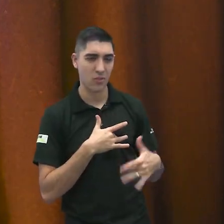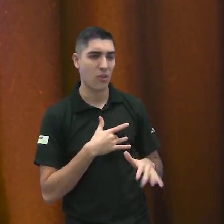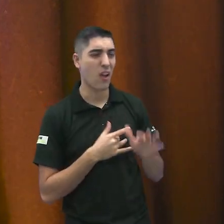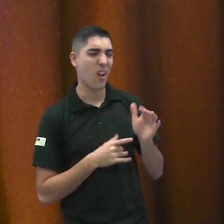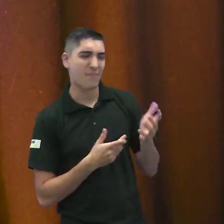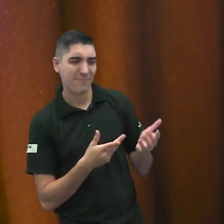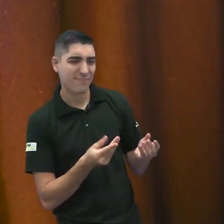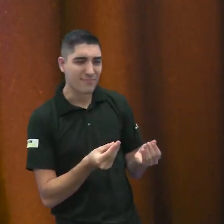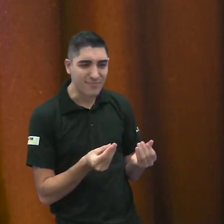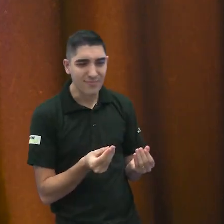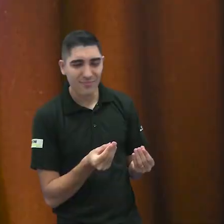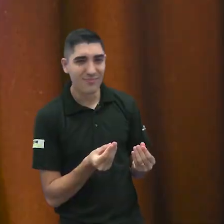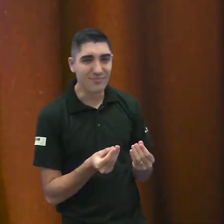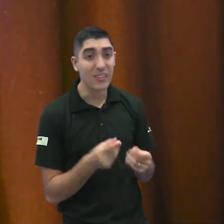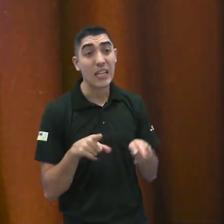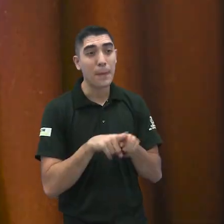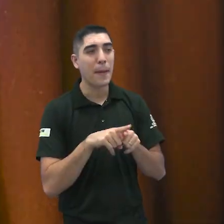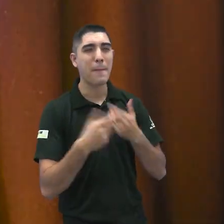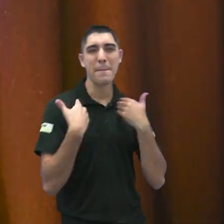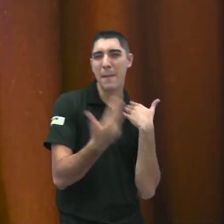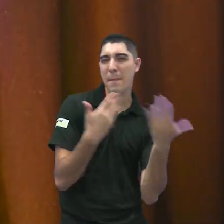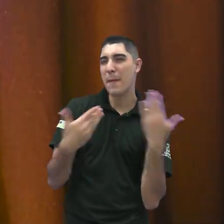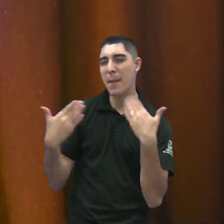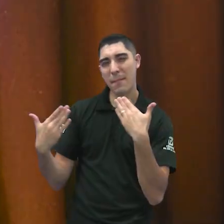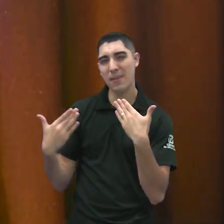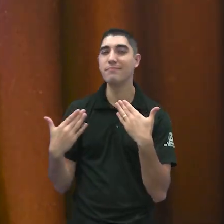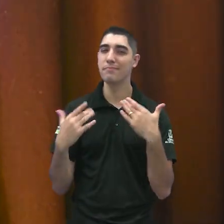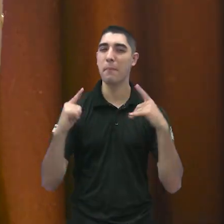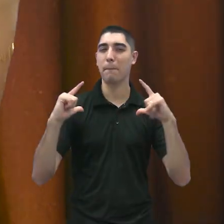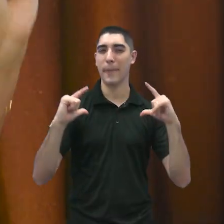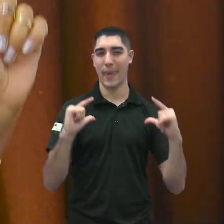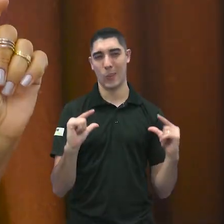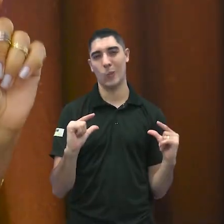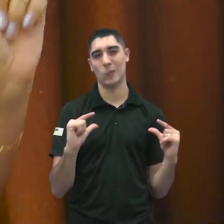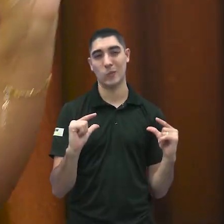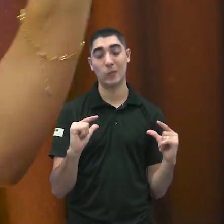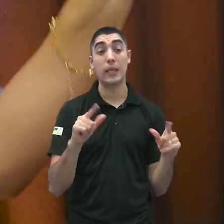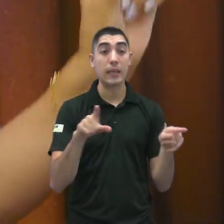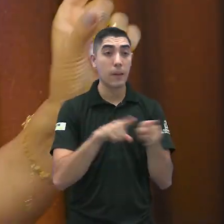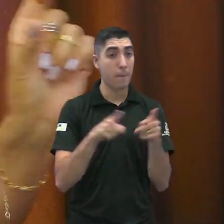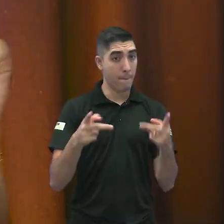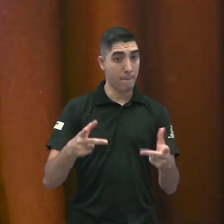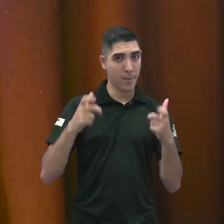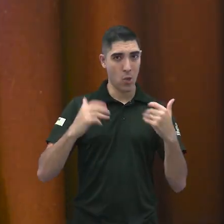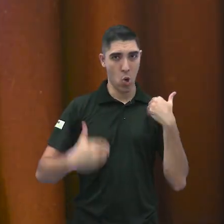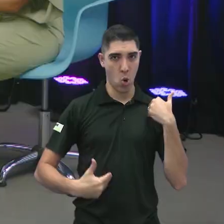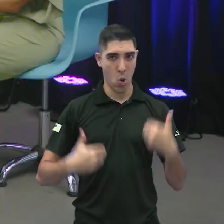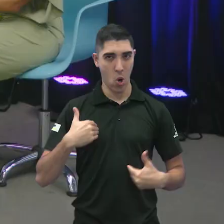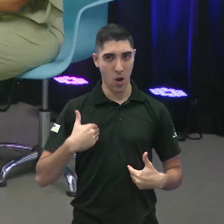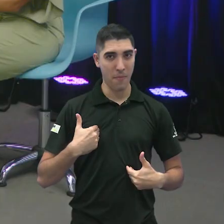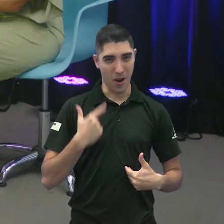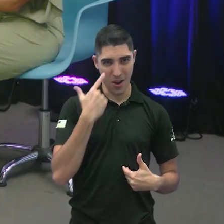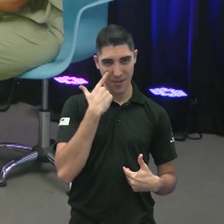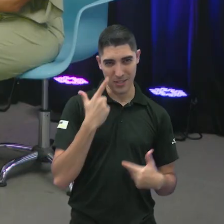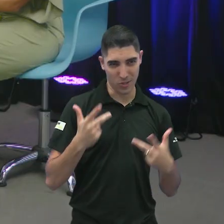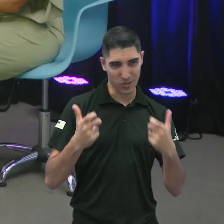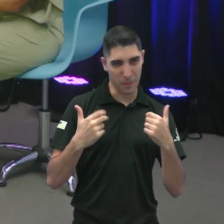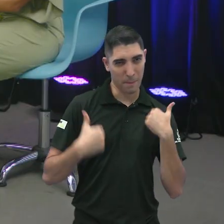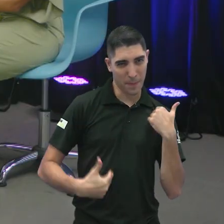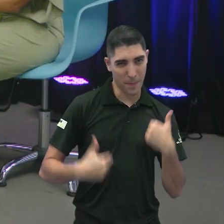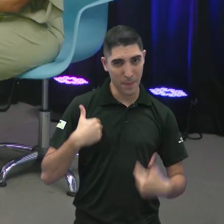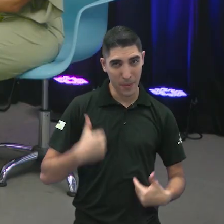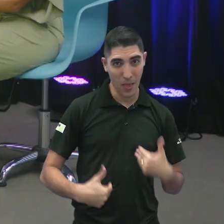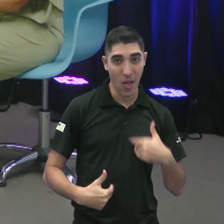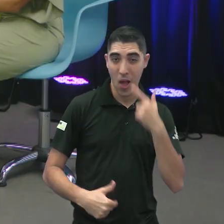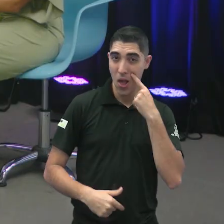por favor. E ela vai ter uma bateria social um pouquinho mais baixa. E o formato do corpo, é óbvio que ali a gente tem uma imagem bem caricata, mas o formato do corpo